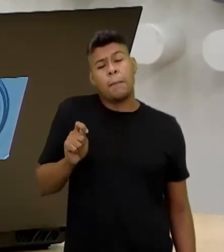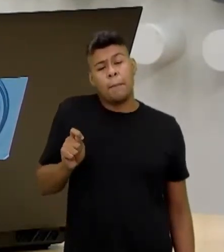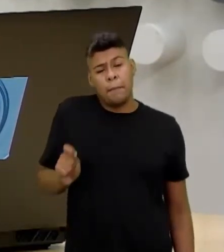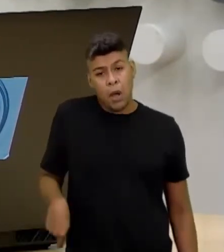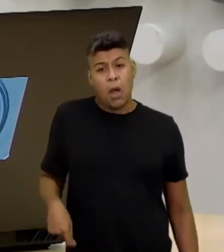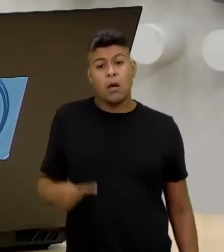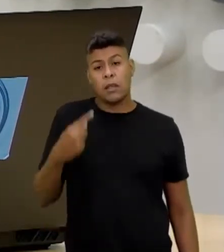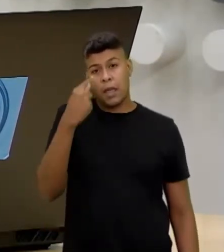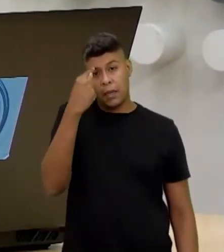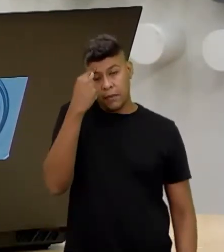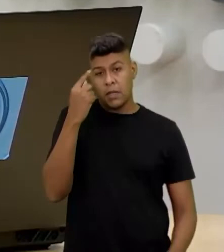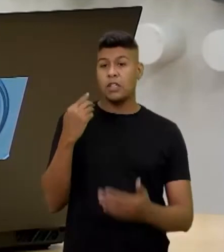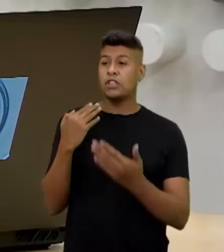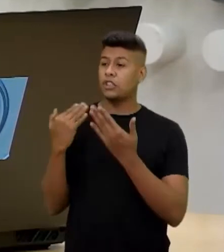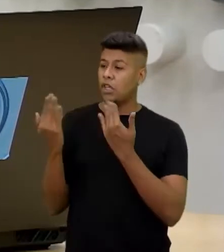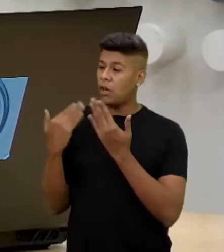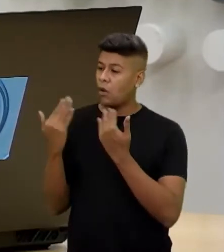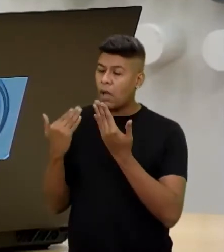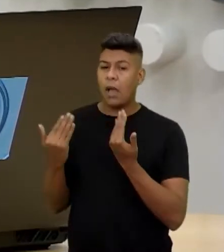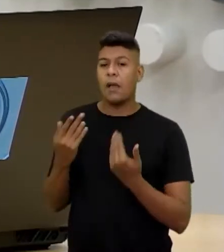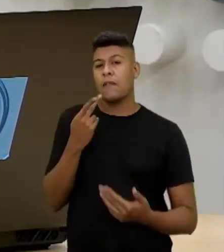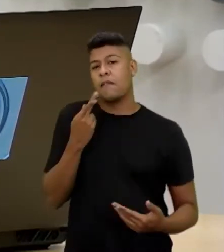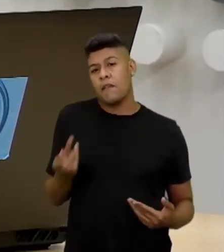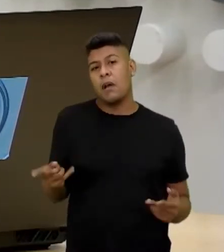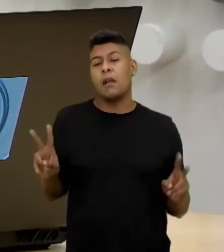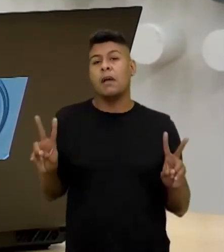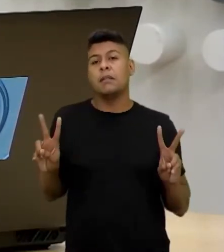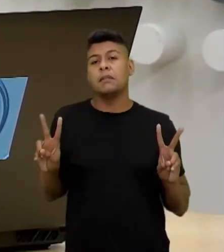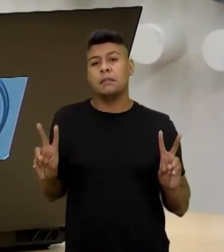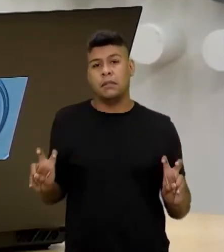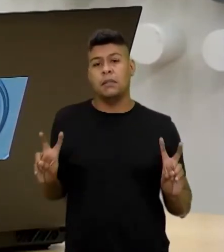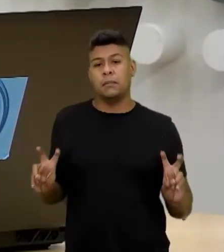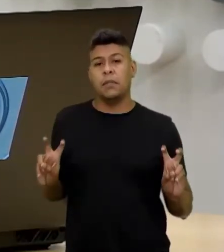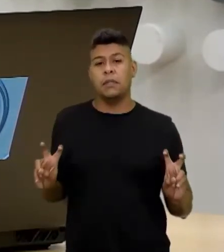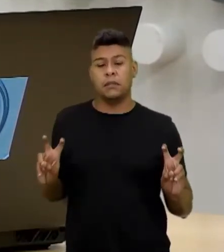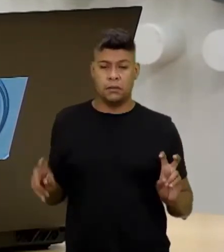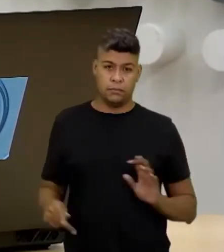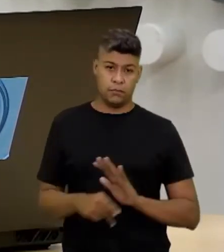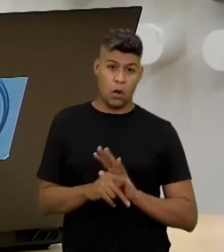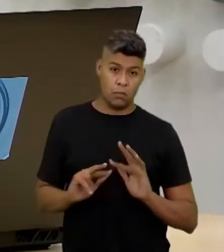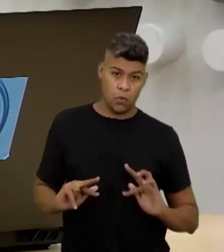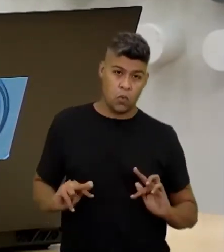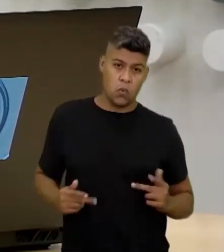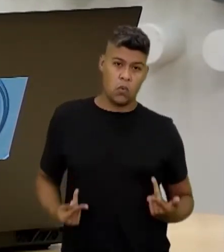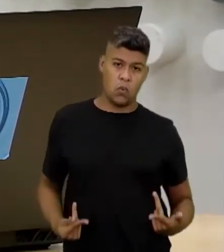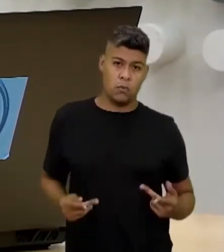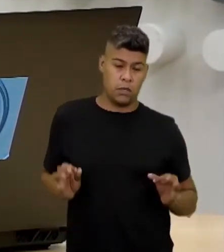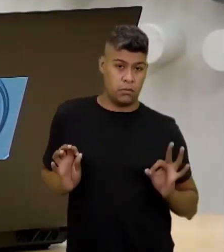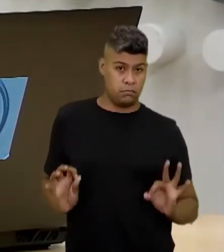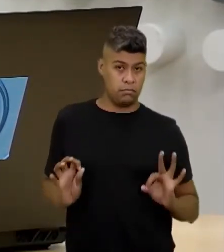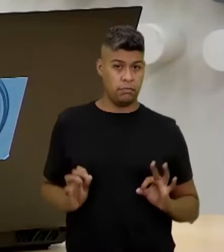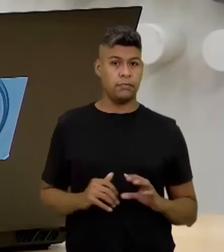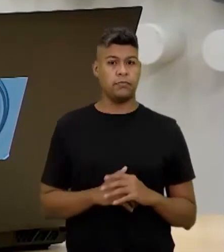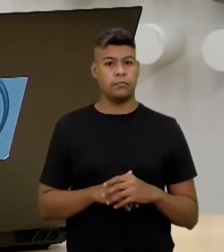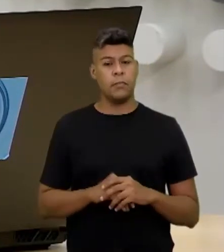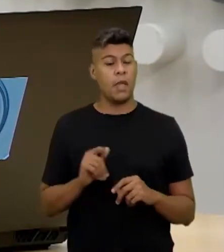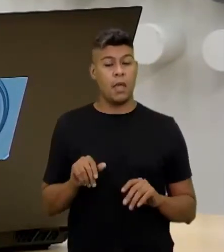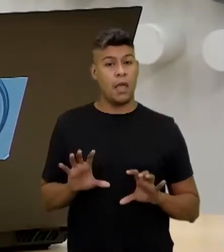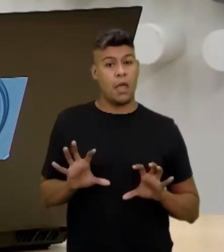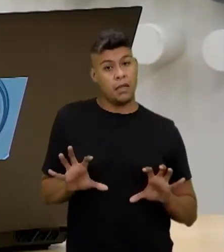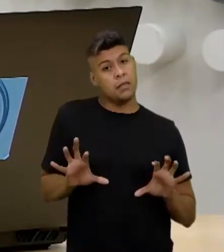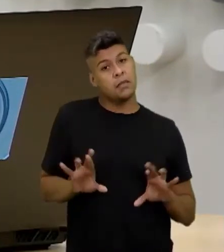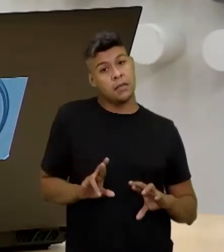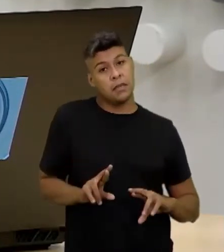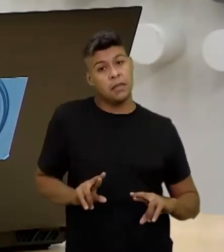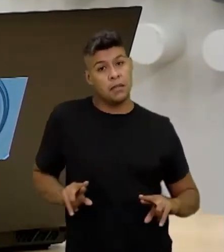refletir dialogar discutir sobre assuntos é propriamente humanos né aliás é isso que